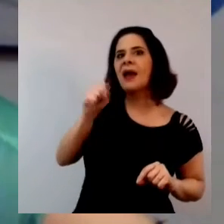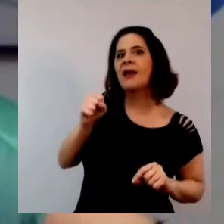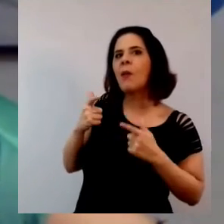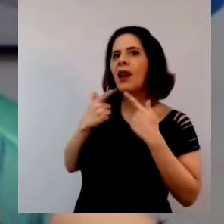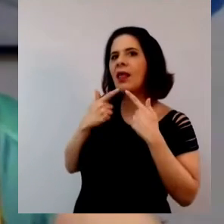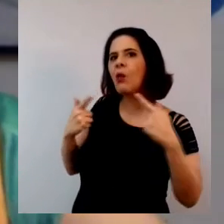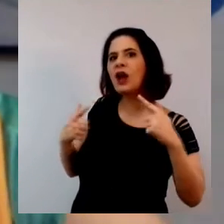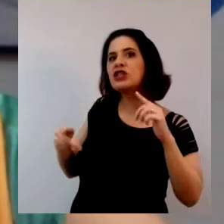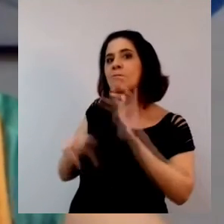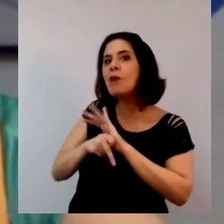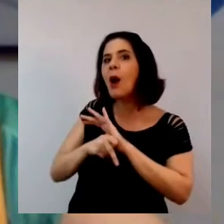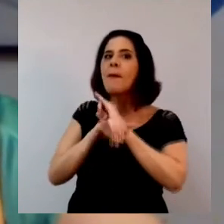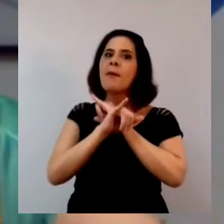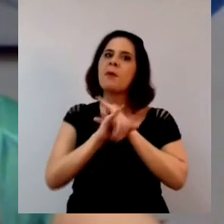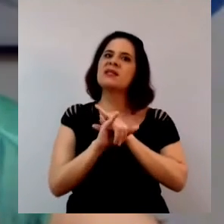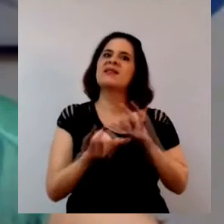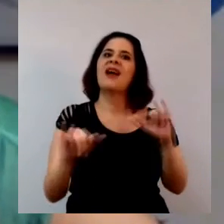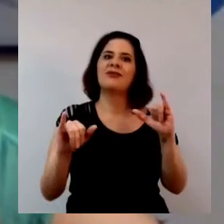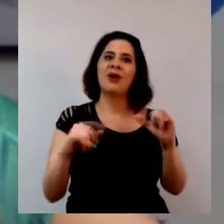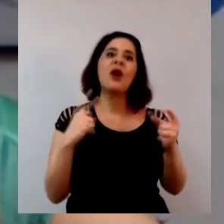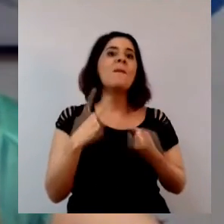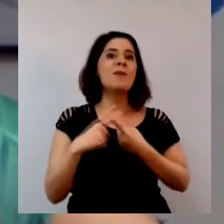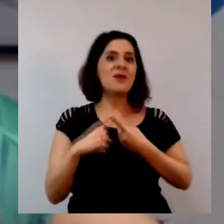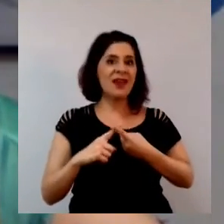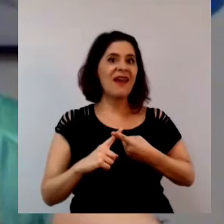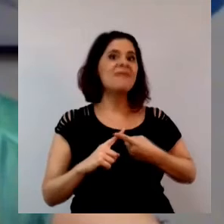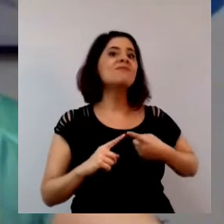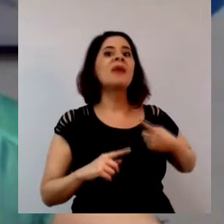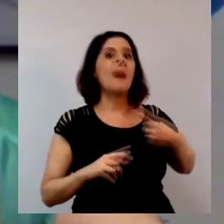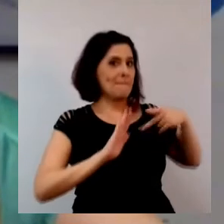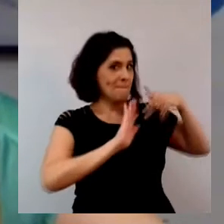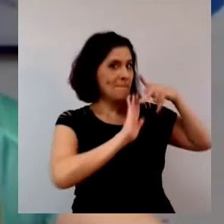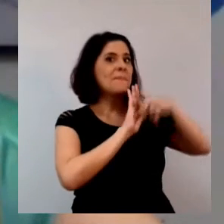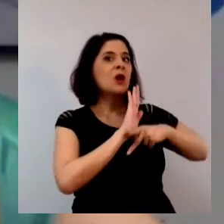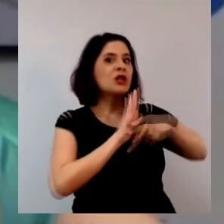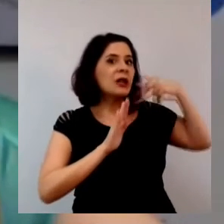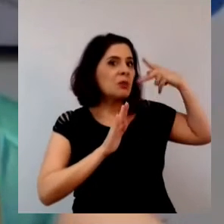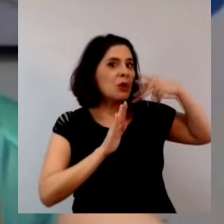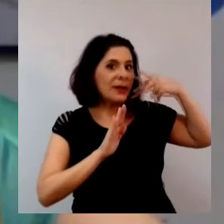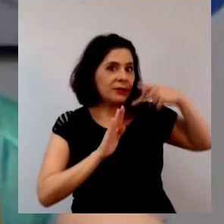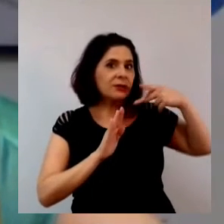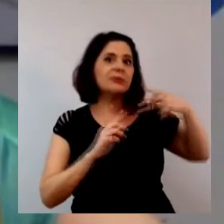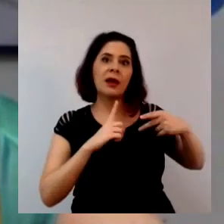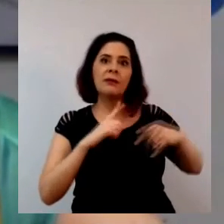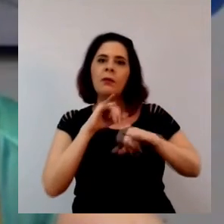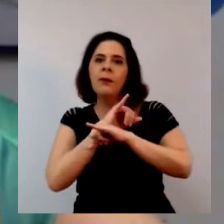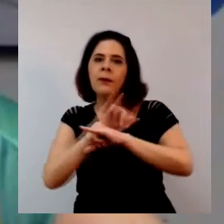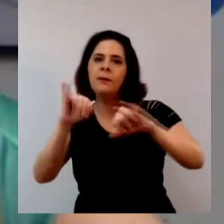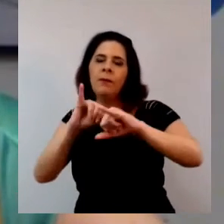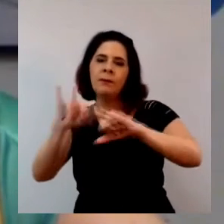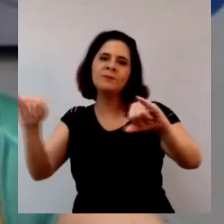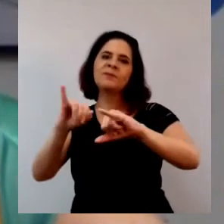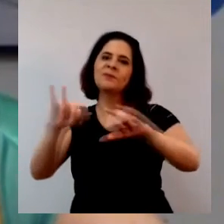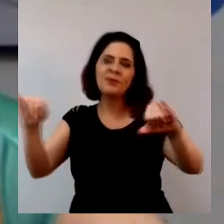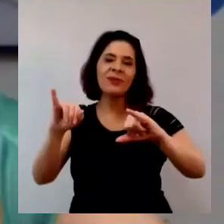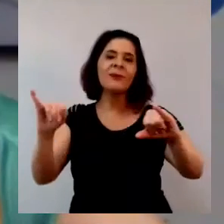ser um projeto político, é uma linguagem de propaganda no sentido mais básico da palavra,